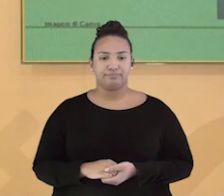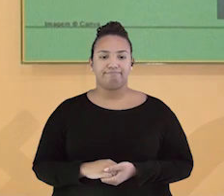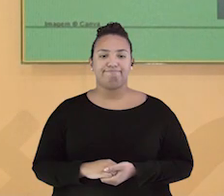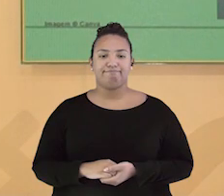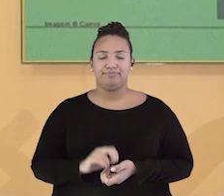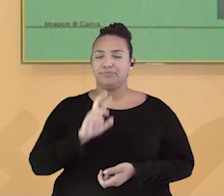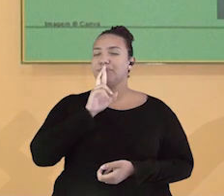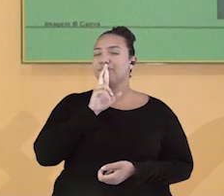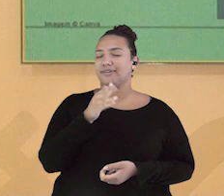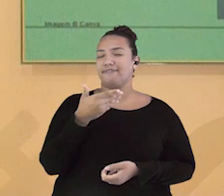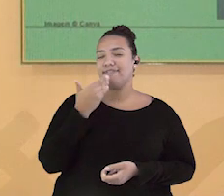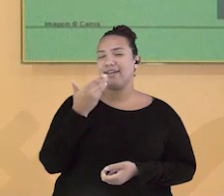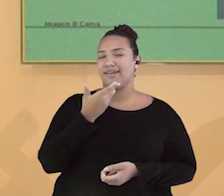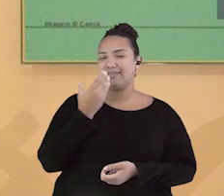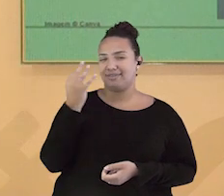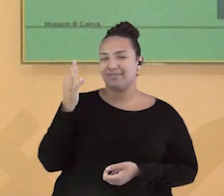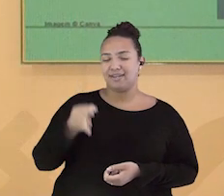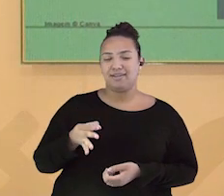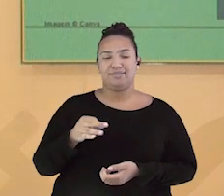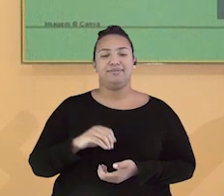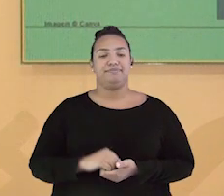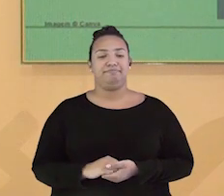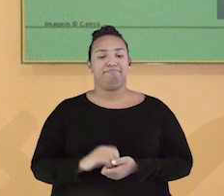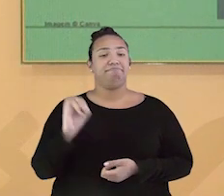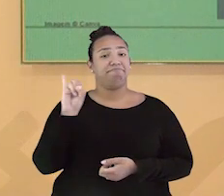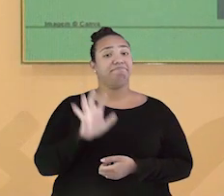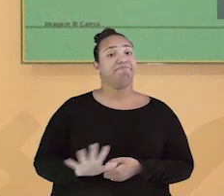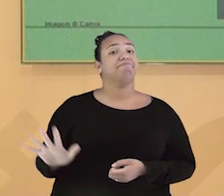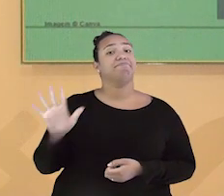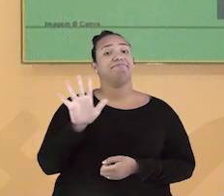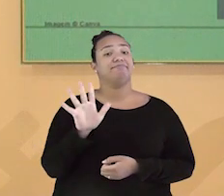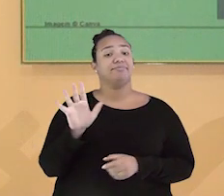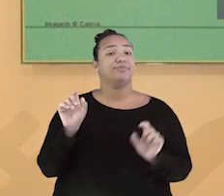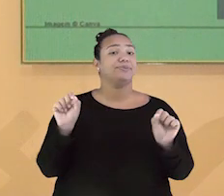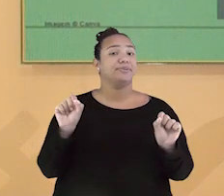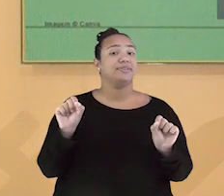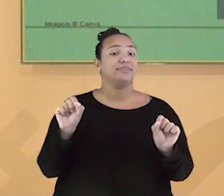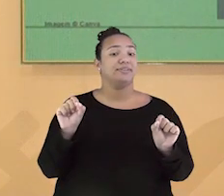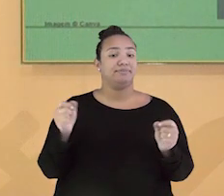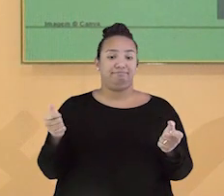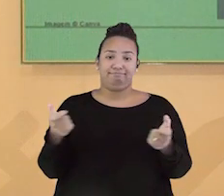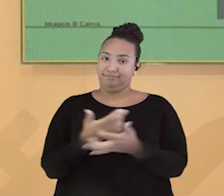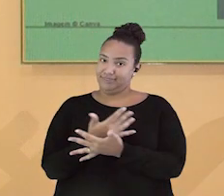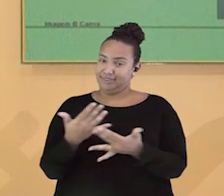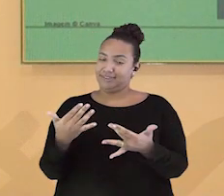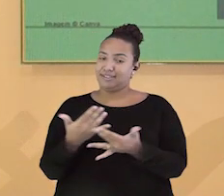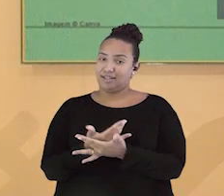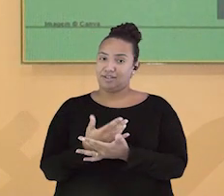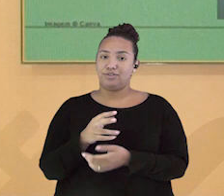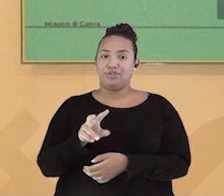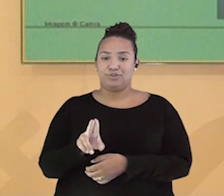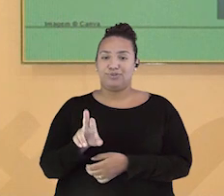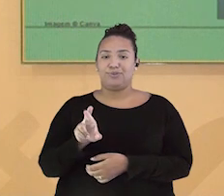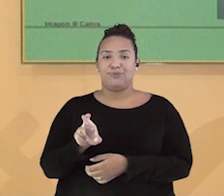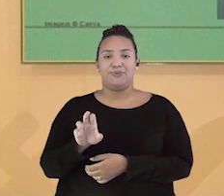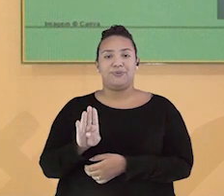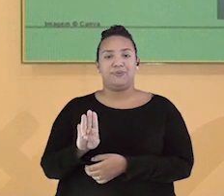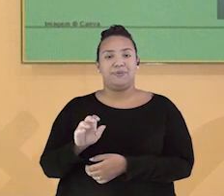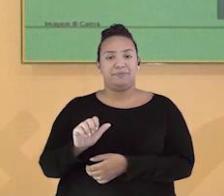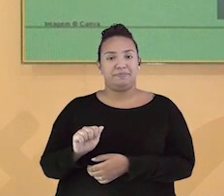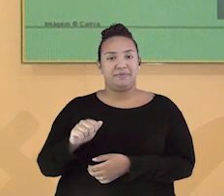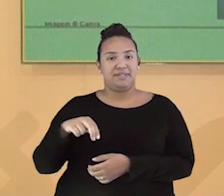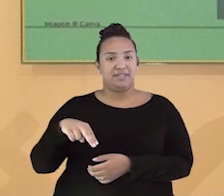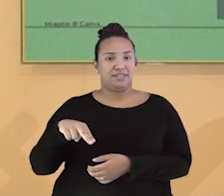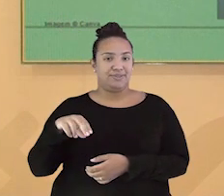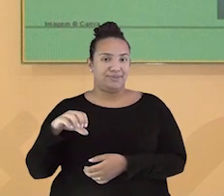Não é mesmo? Bom, essa paisagem é uma zona urbana, ou seja, uma cidade.